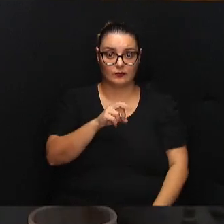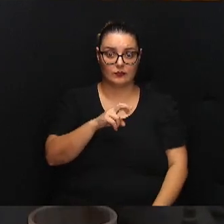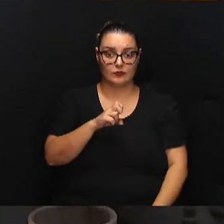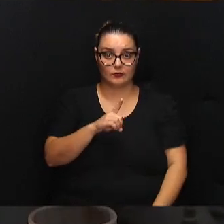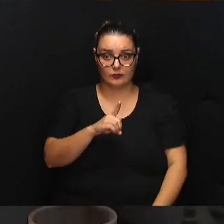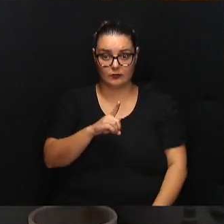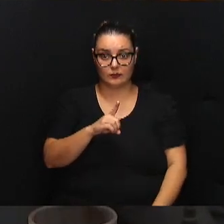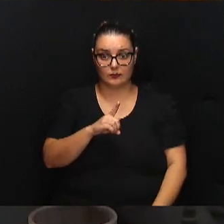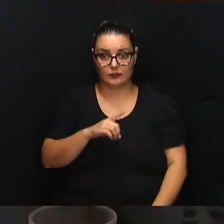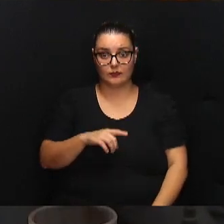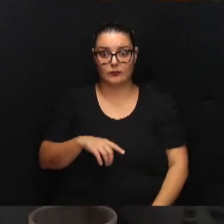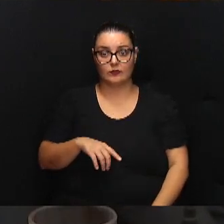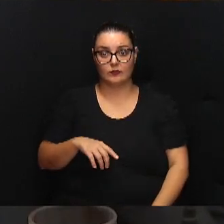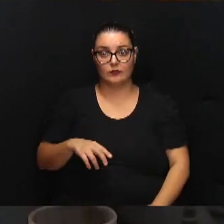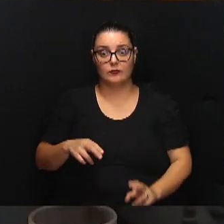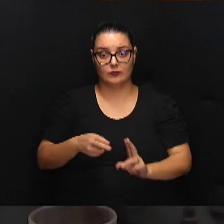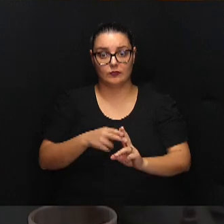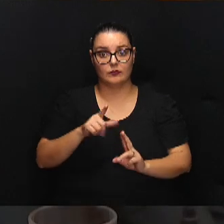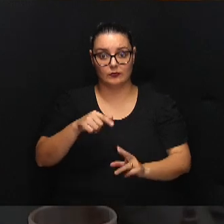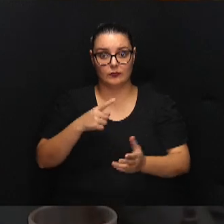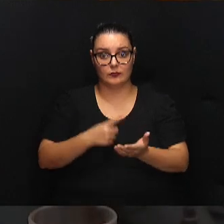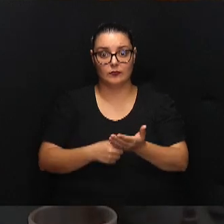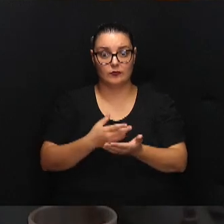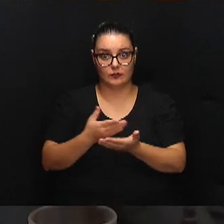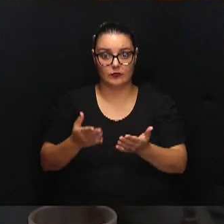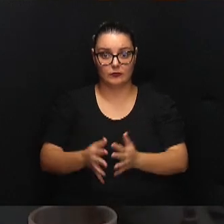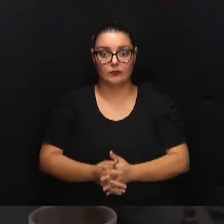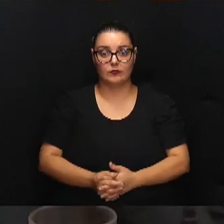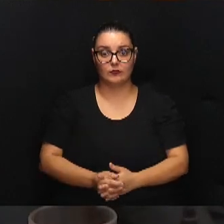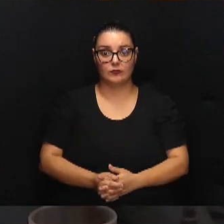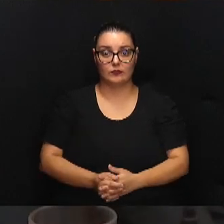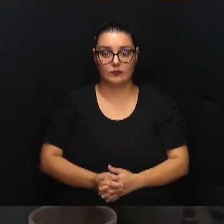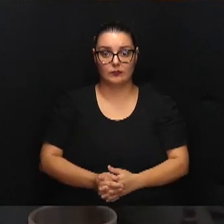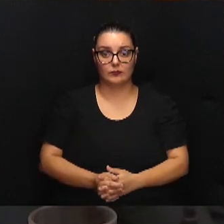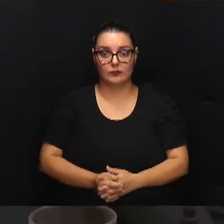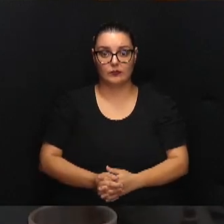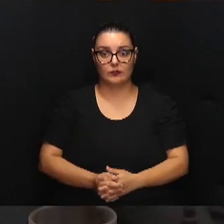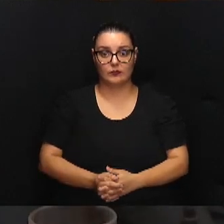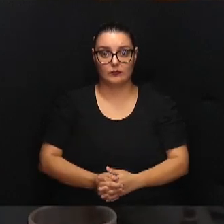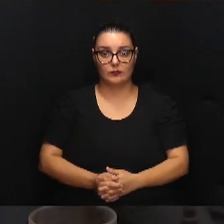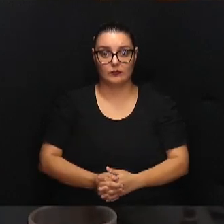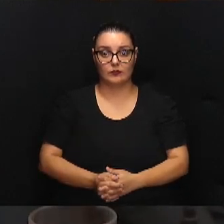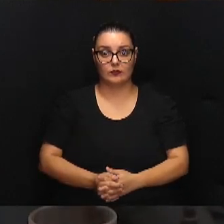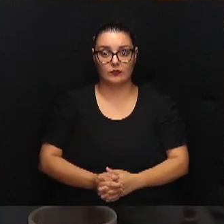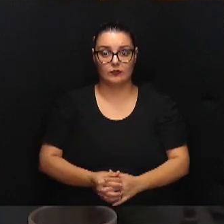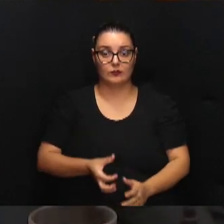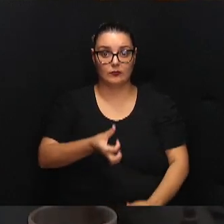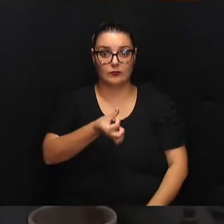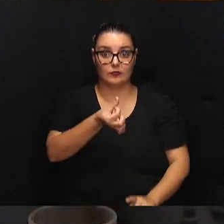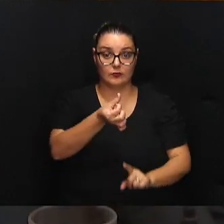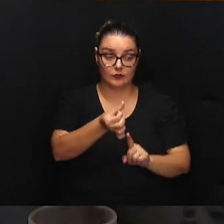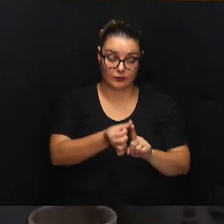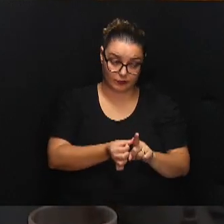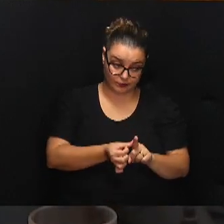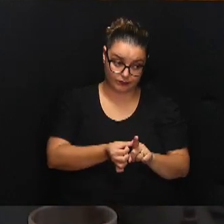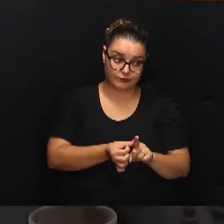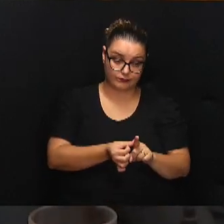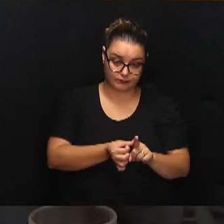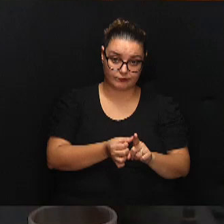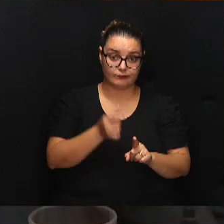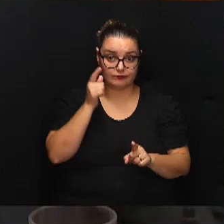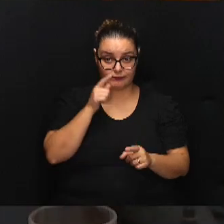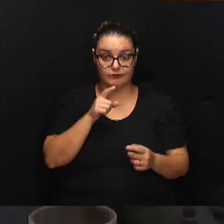SUS. Depois eu confirmo com vocês. Mas, se não me engano, a fila é de 6 meses. Então, assim,